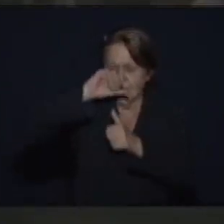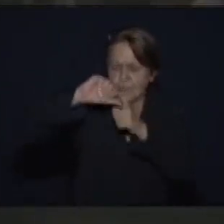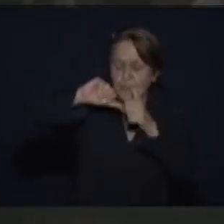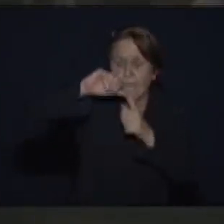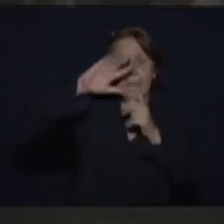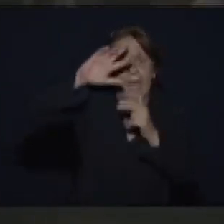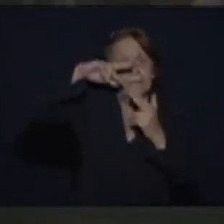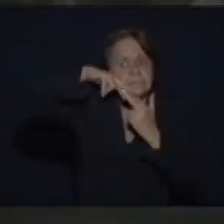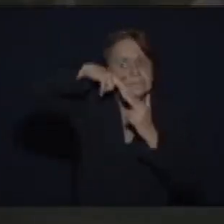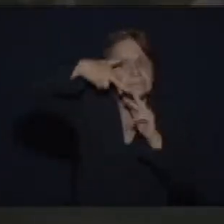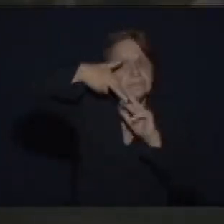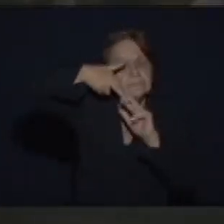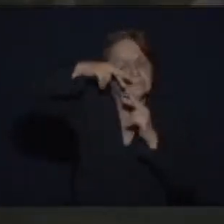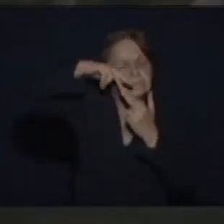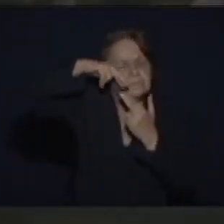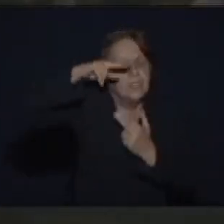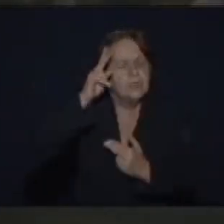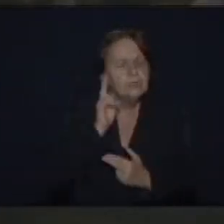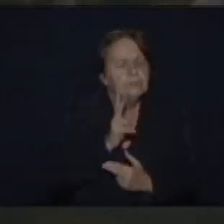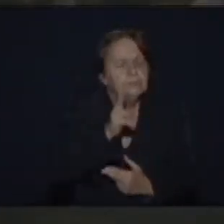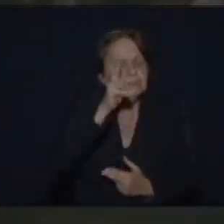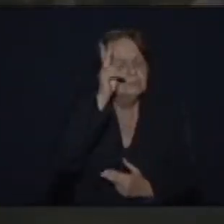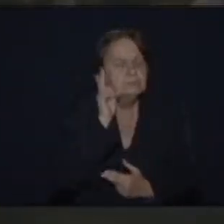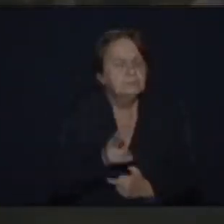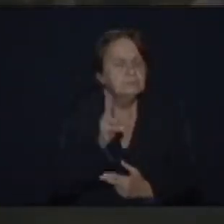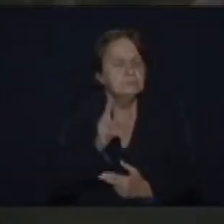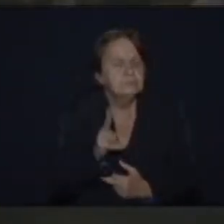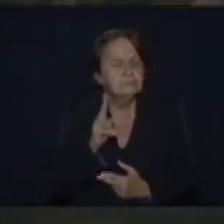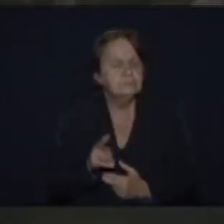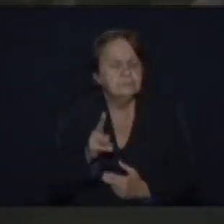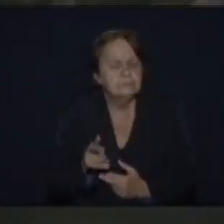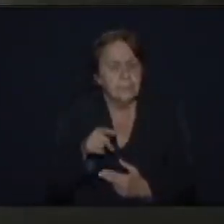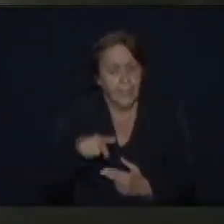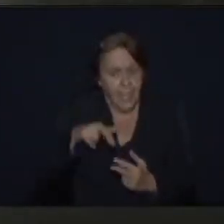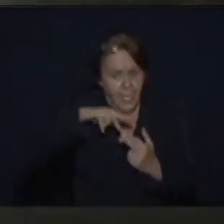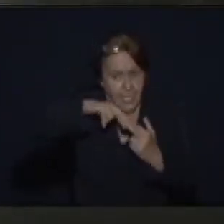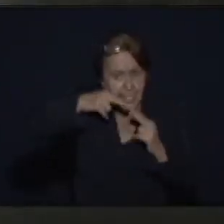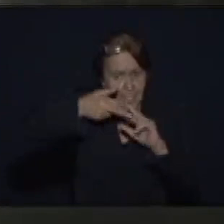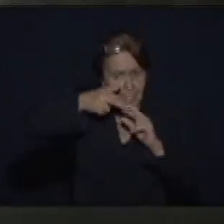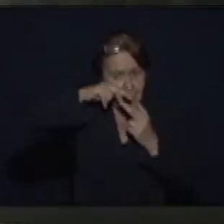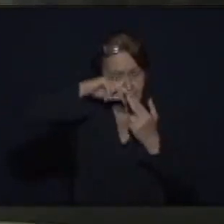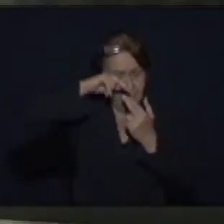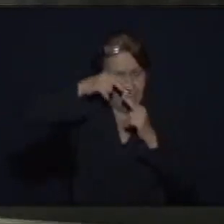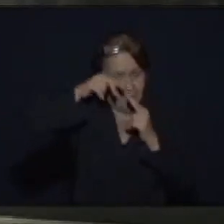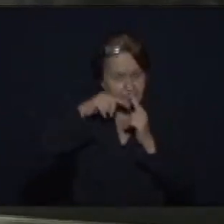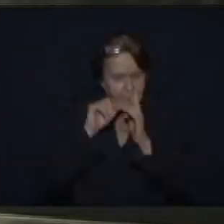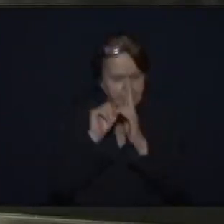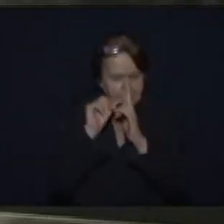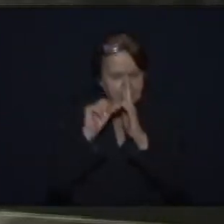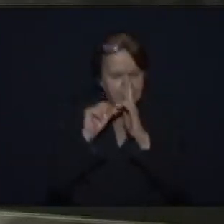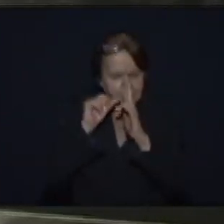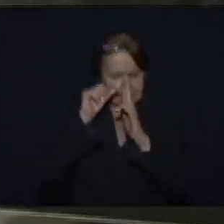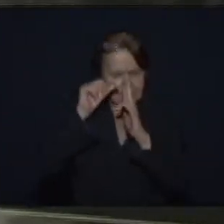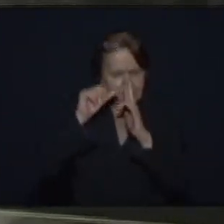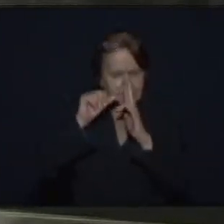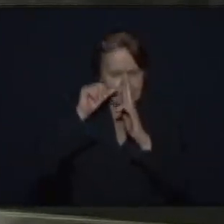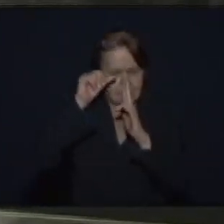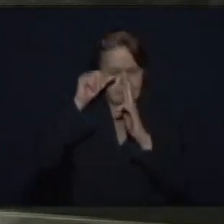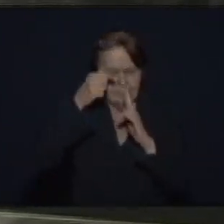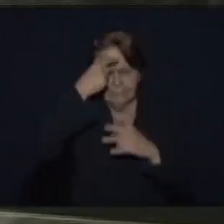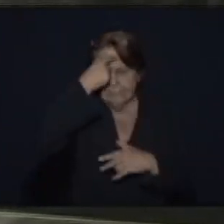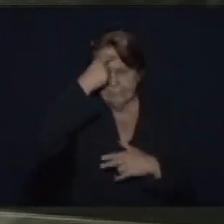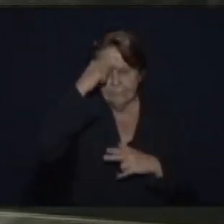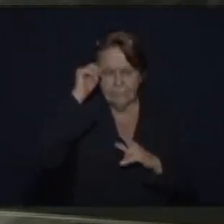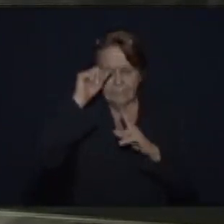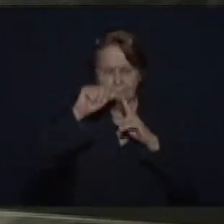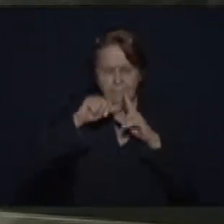existe ele um código genético que nos transforma o segredo da transformar a transformação é saber o que que